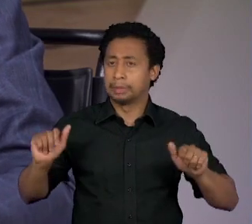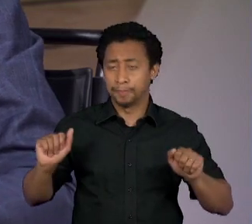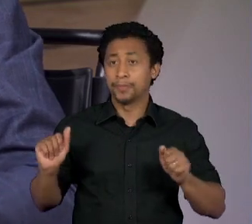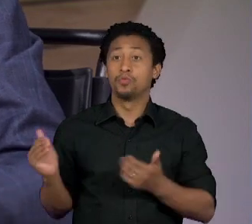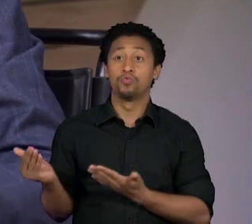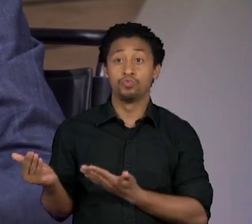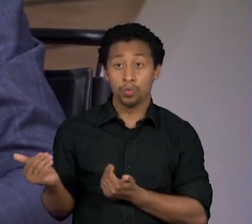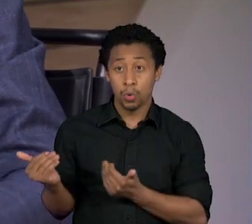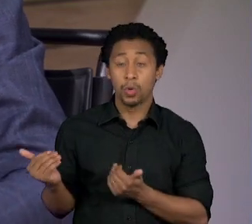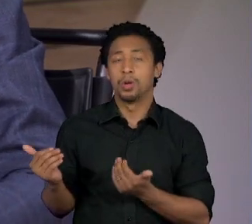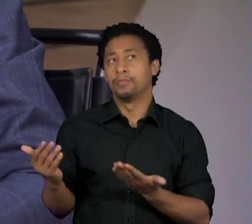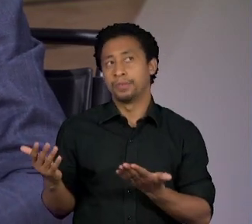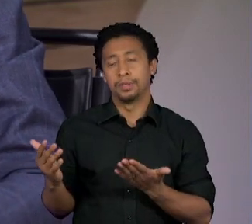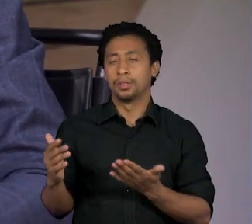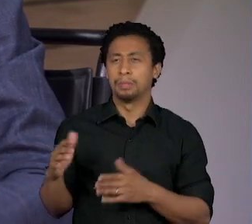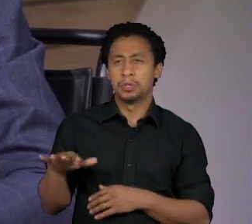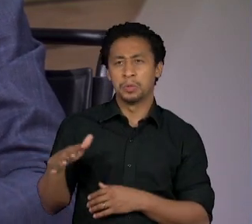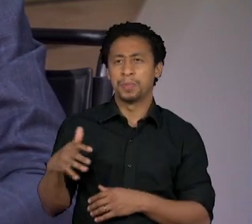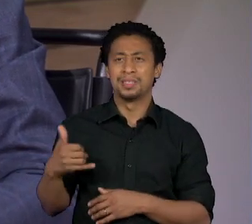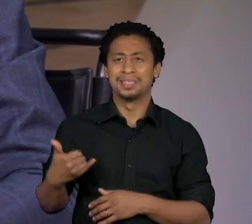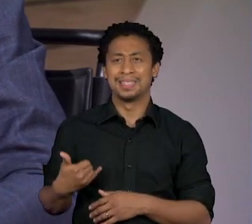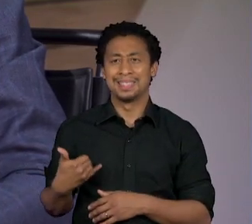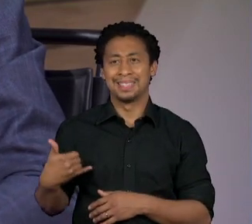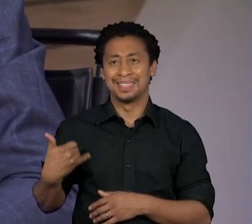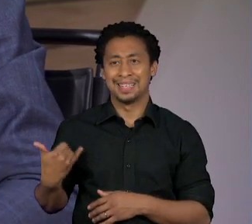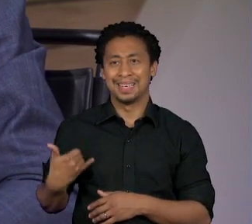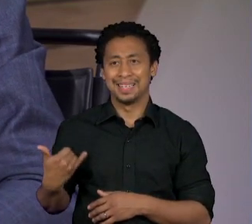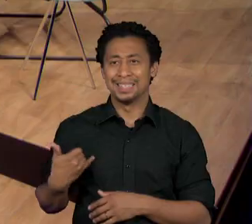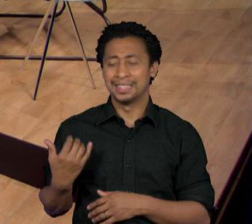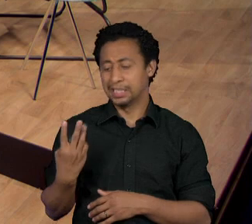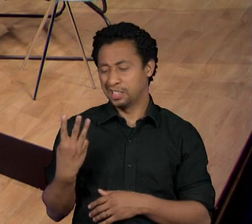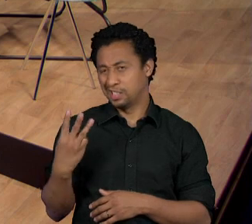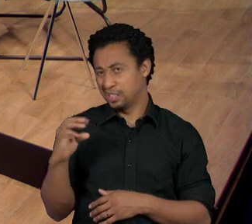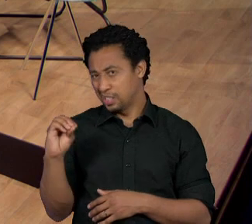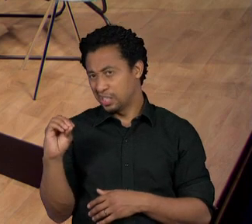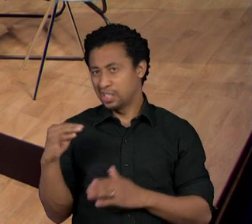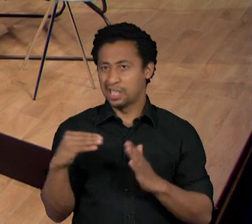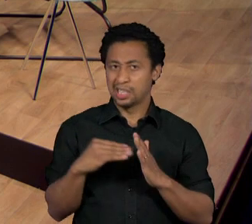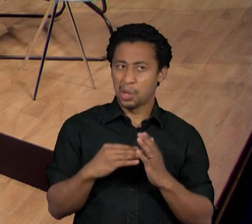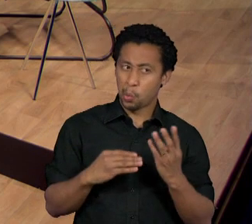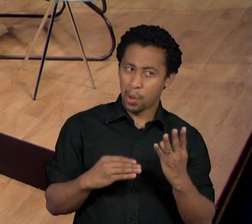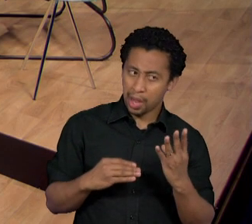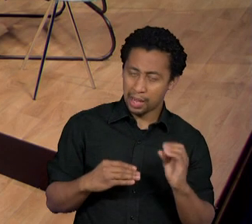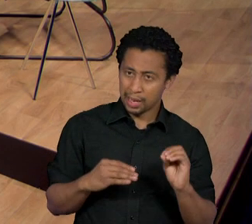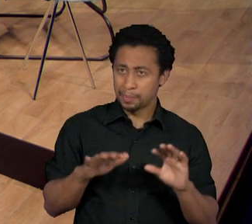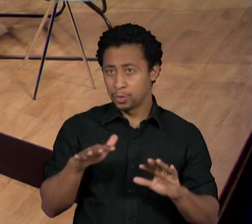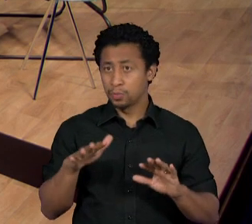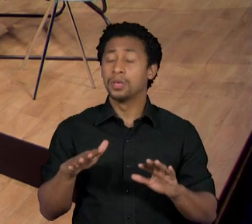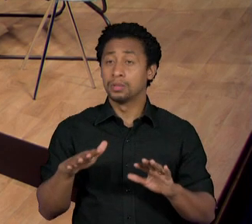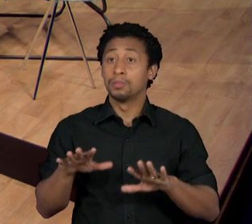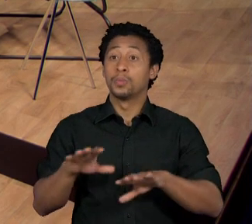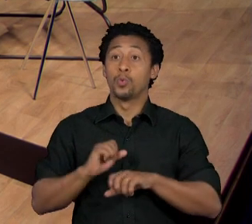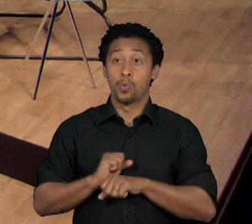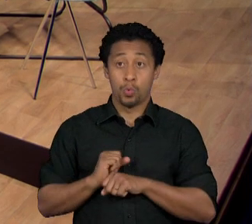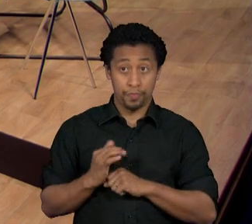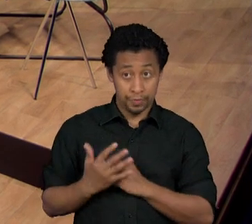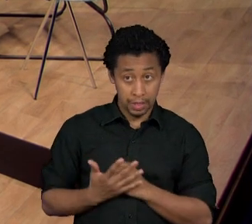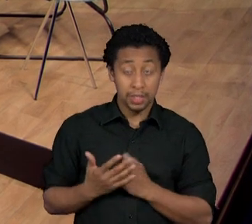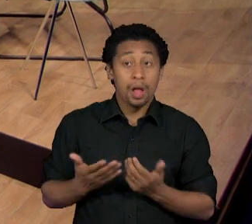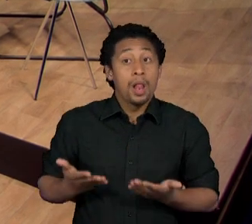20, 30 anos, trazendo queixa de memória pós-Covid, né? E é interessante que a maioria desses pacientes tiveram Covid